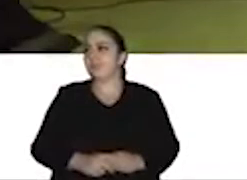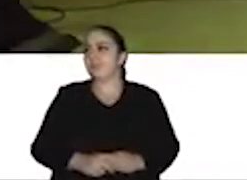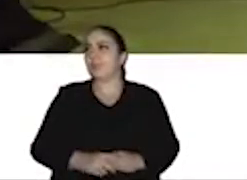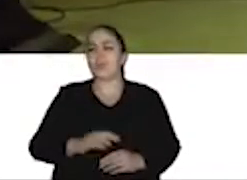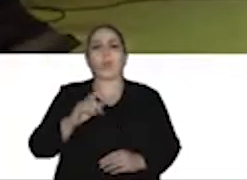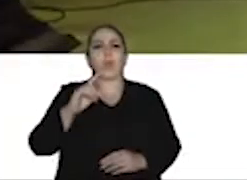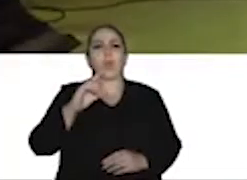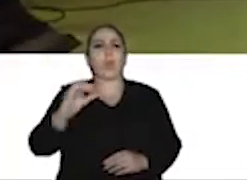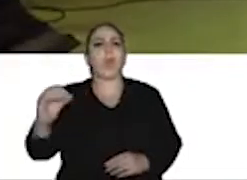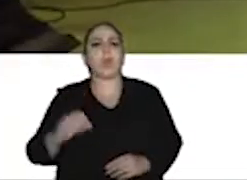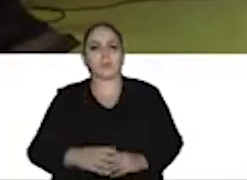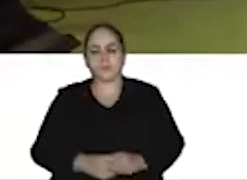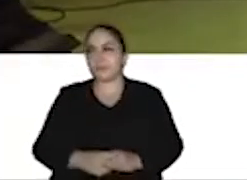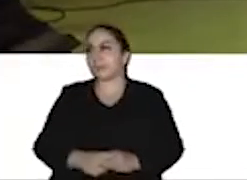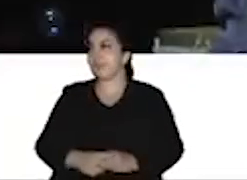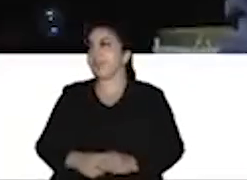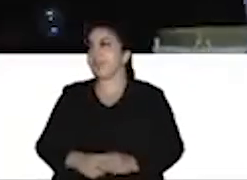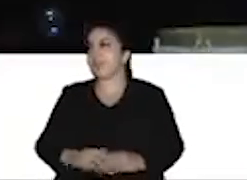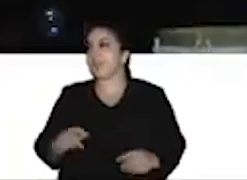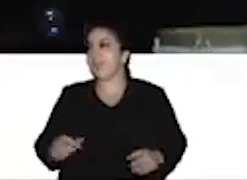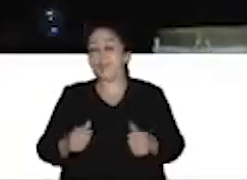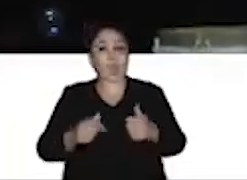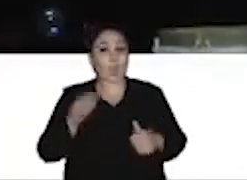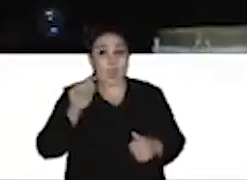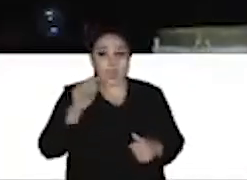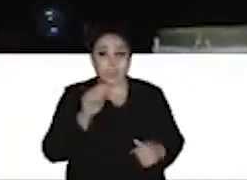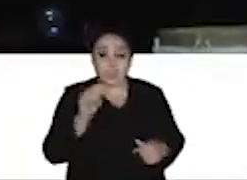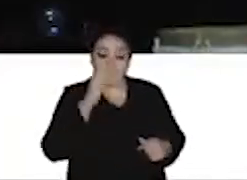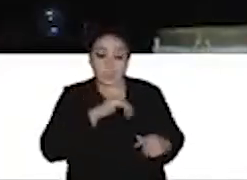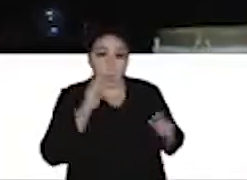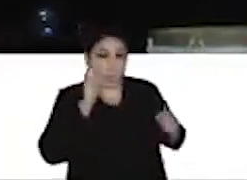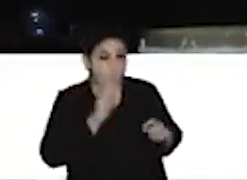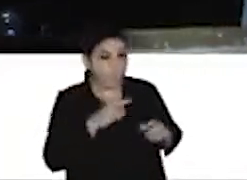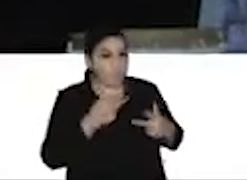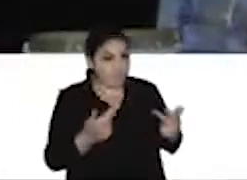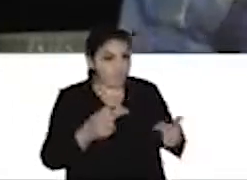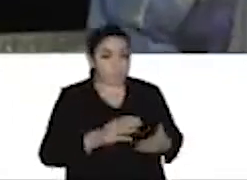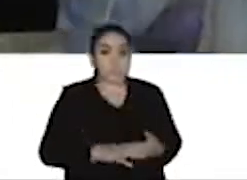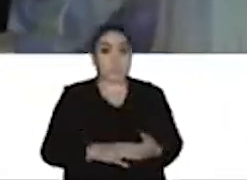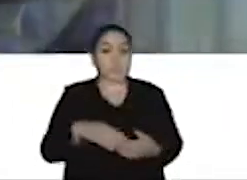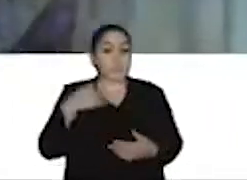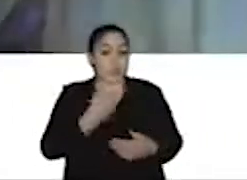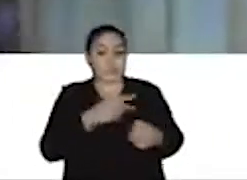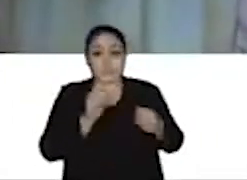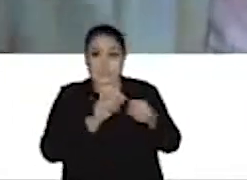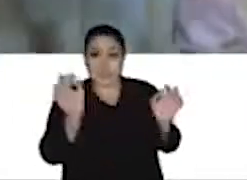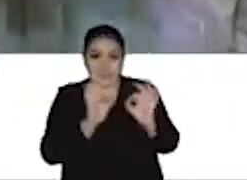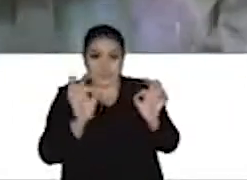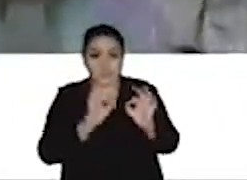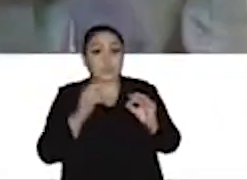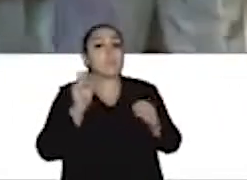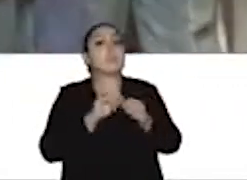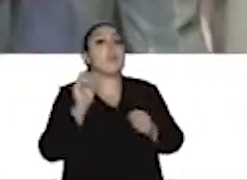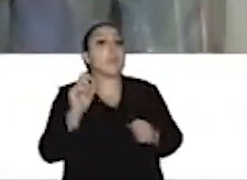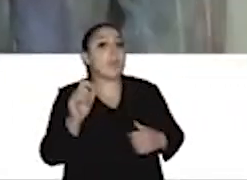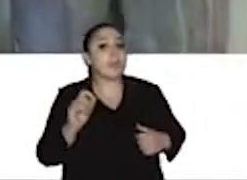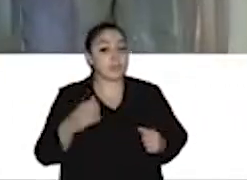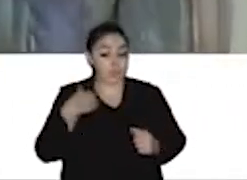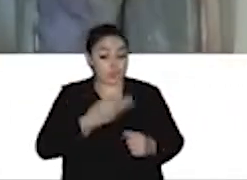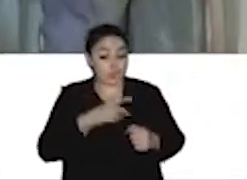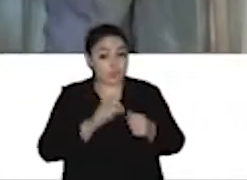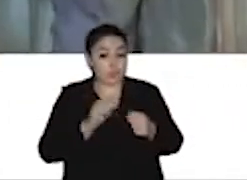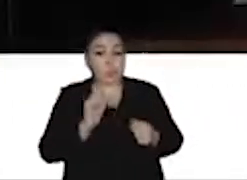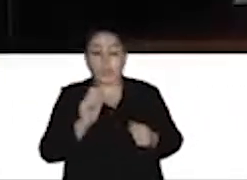Culo! Que culo, ganhei, ganhei! Isso aí é mal olhado com o Roncoli Milone. Então vamos, né? Não, não vamos nada, deixa... Vamos fazer o seguinte, vamos fazer o